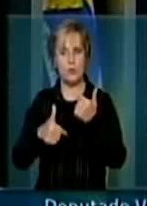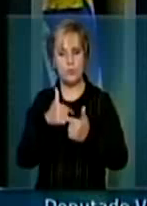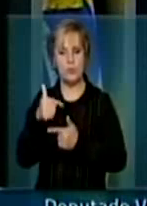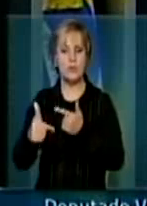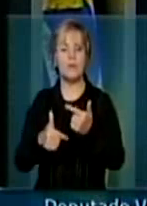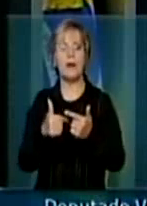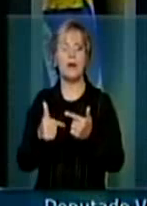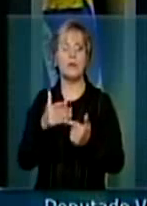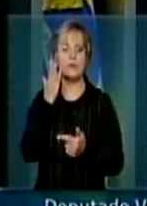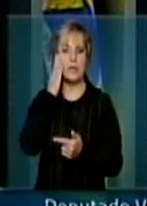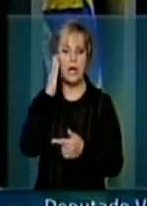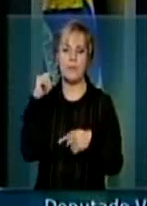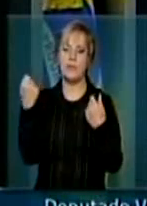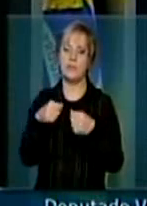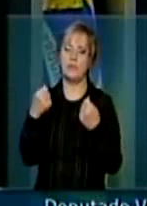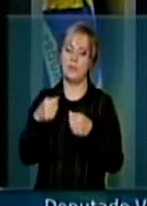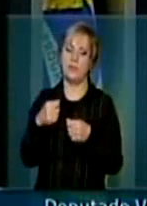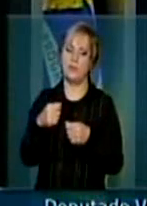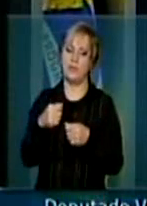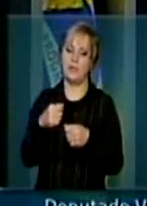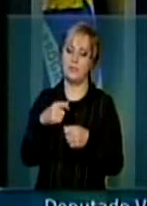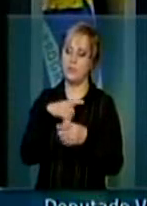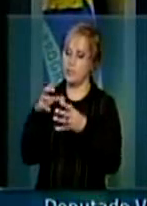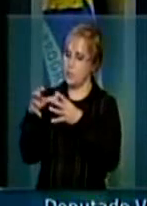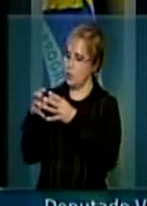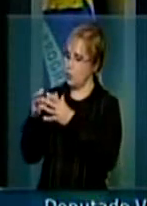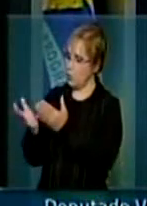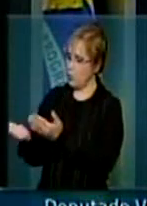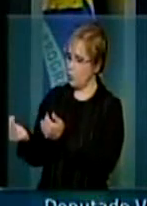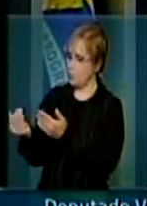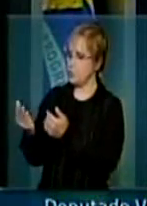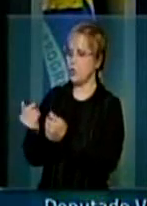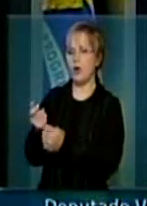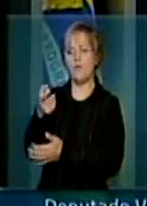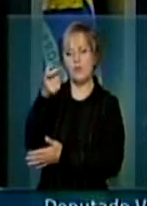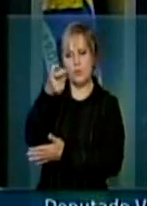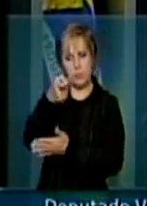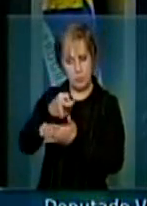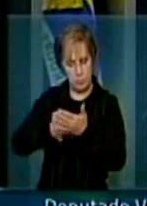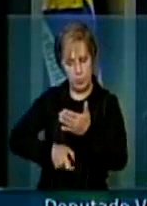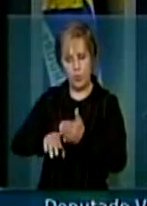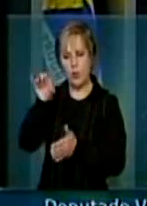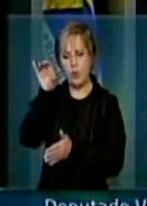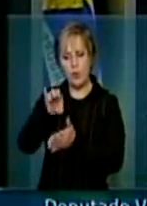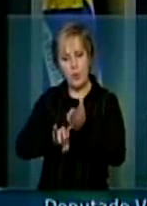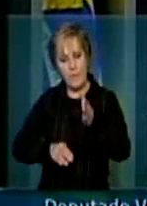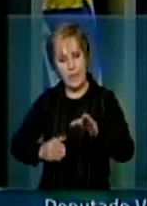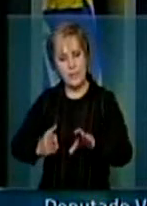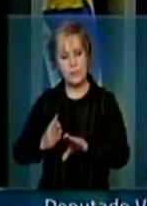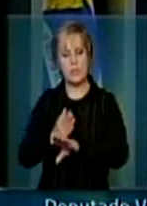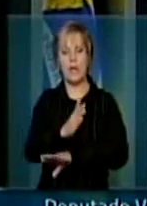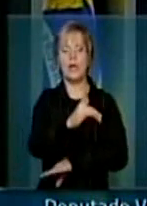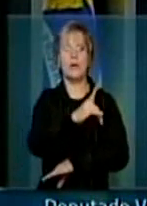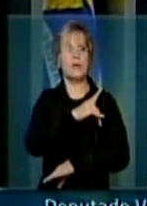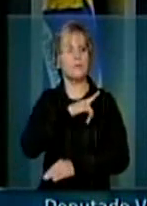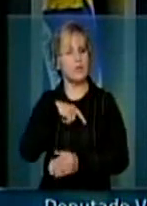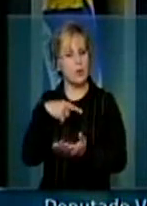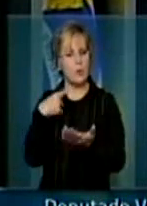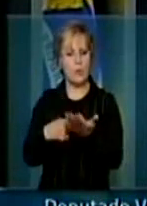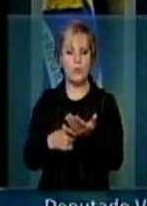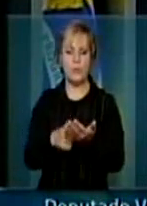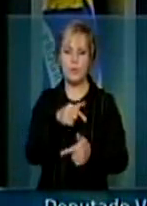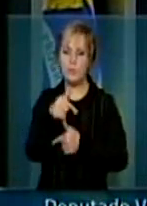sejam contratados. São grupos preparados, fizeram um concurso difícil, são comprometidos com esta causa.